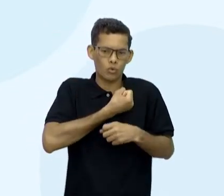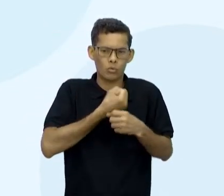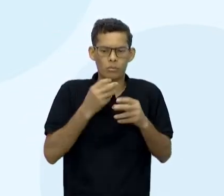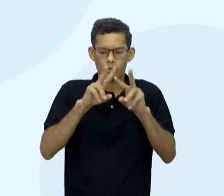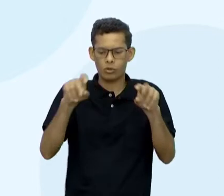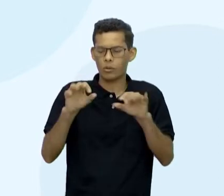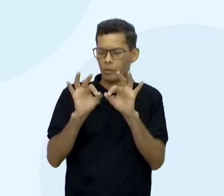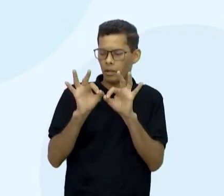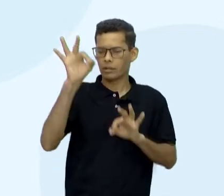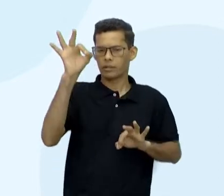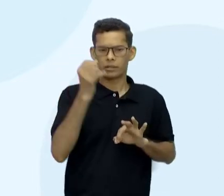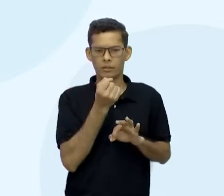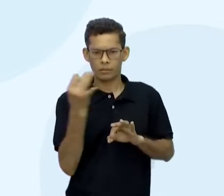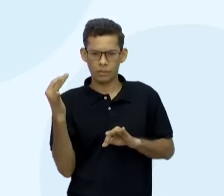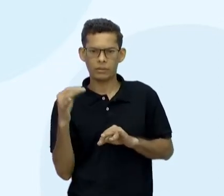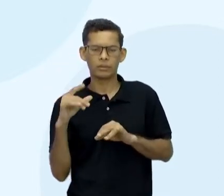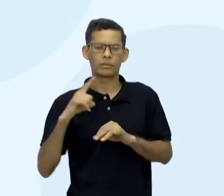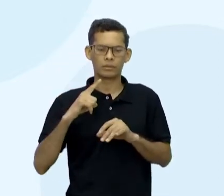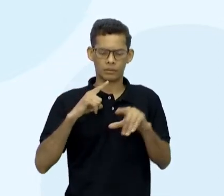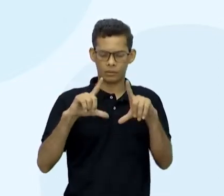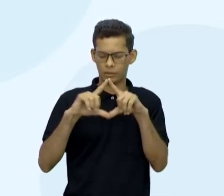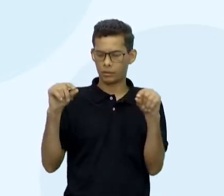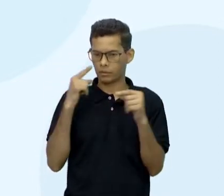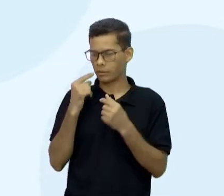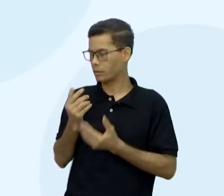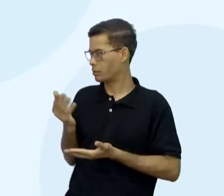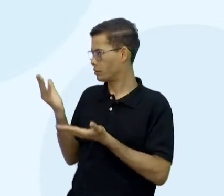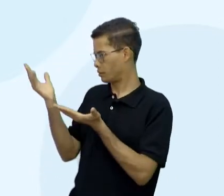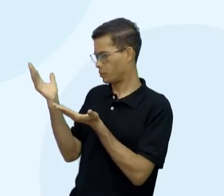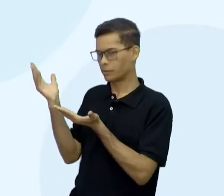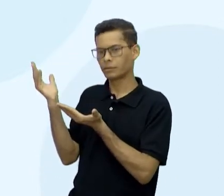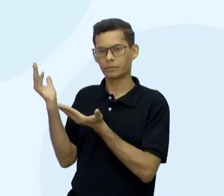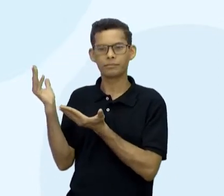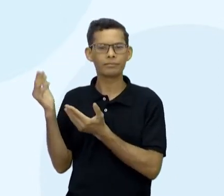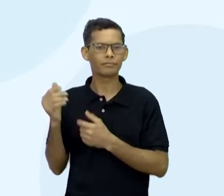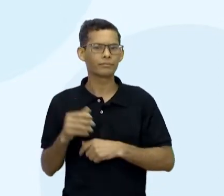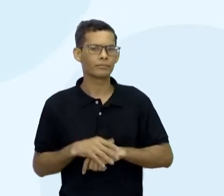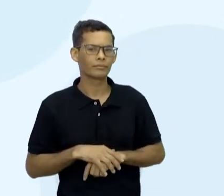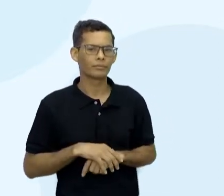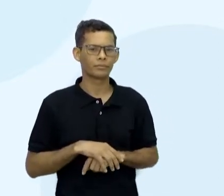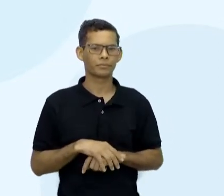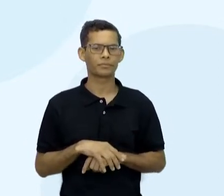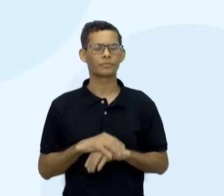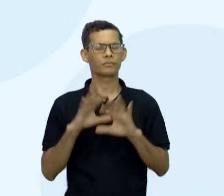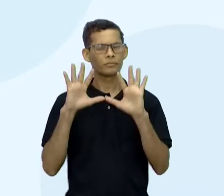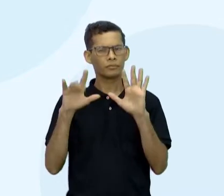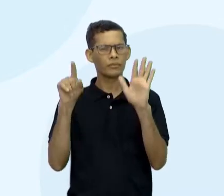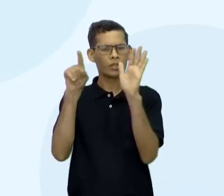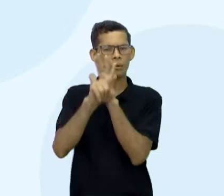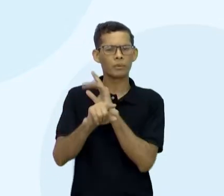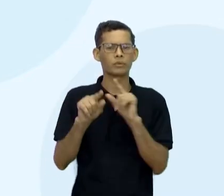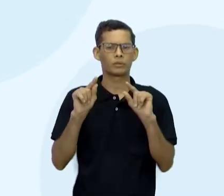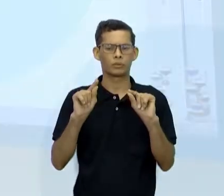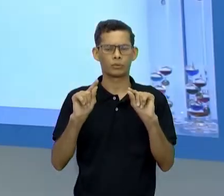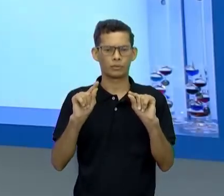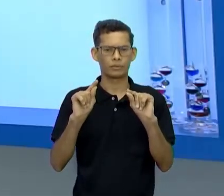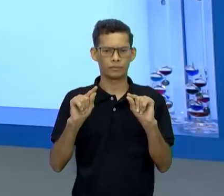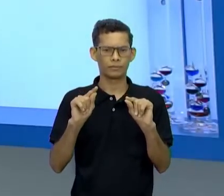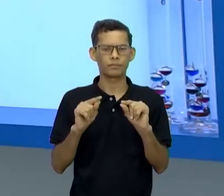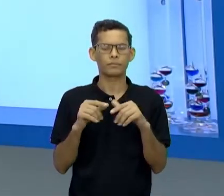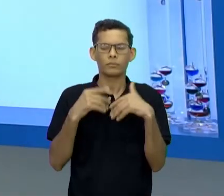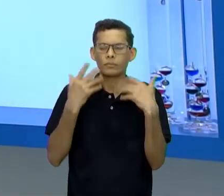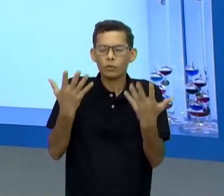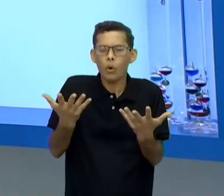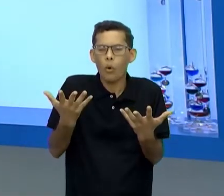e a força de atração gravitacional. Gibalina, ele quer saber agora qual que